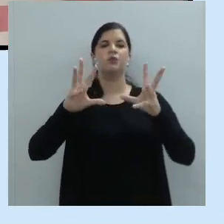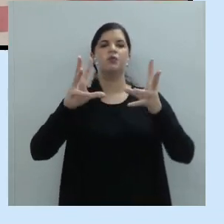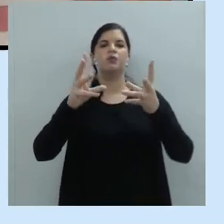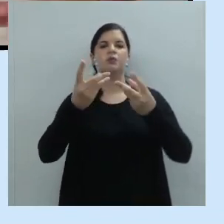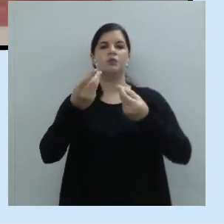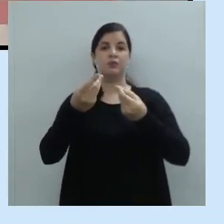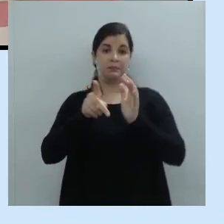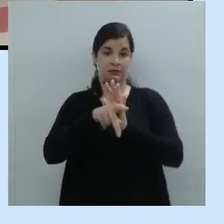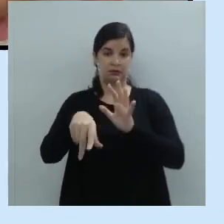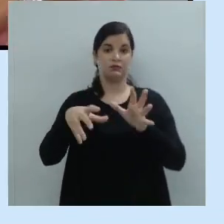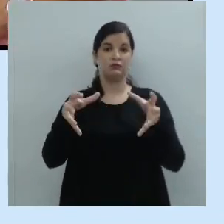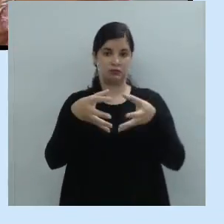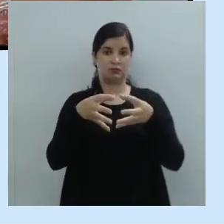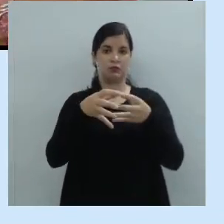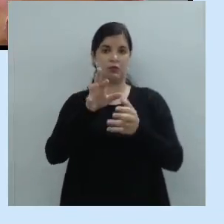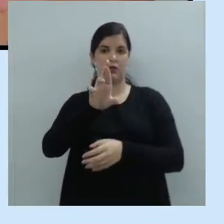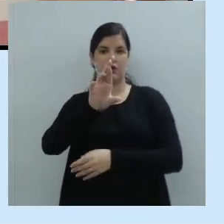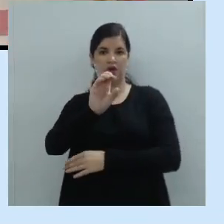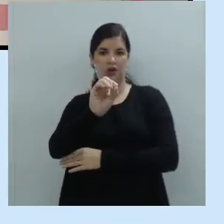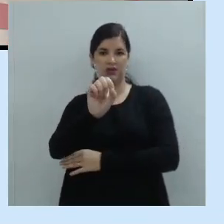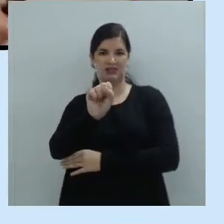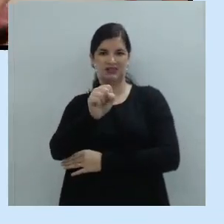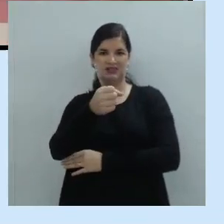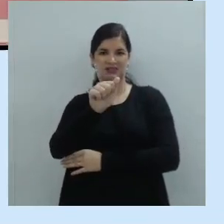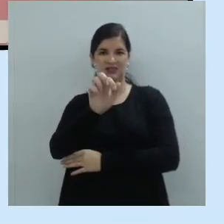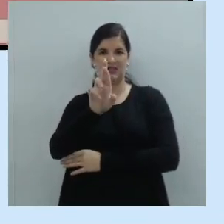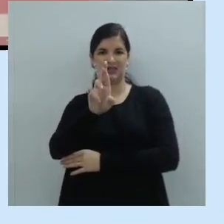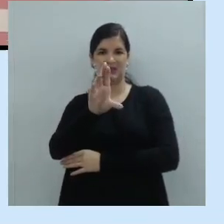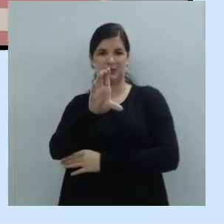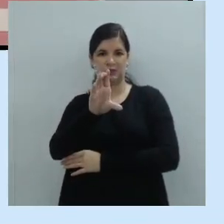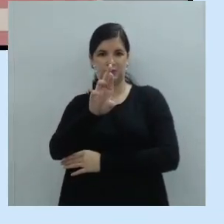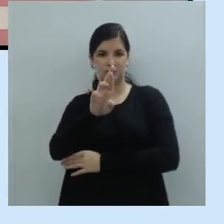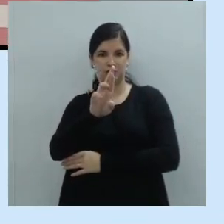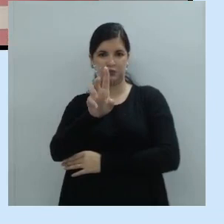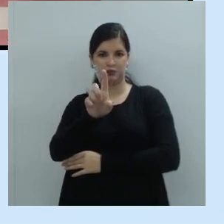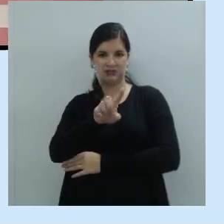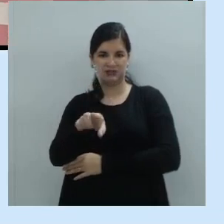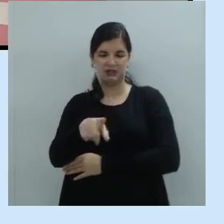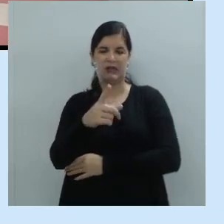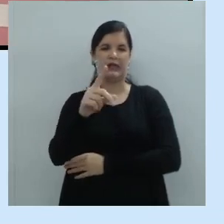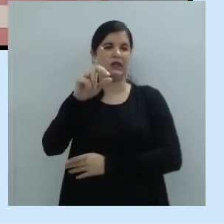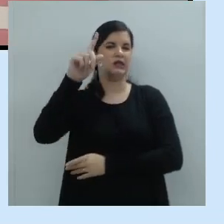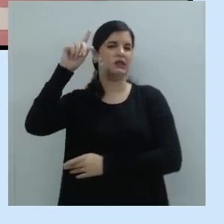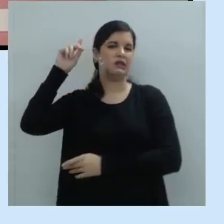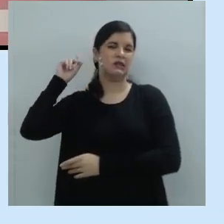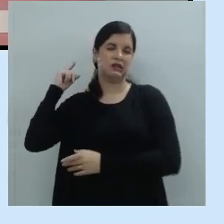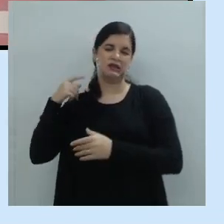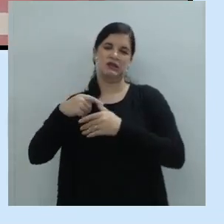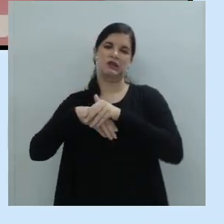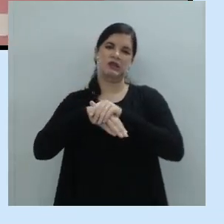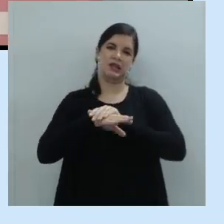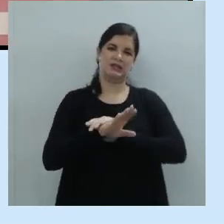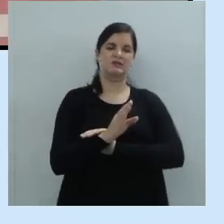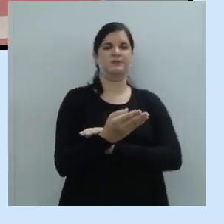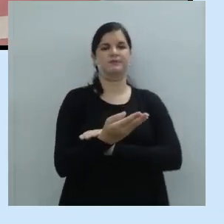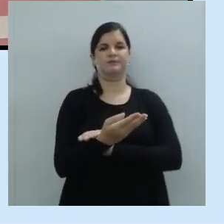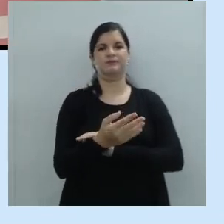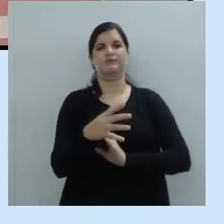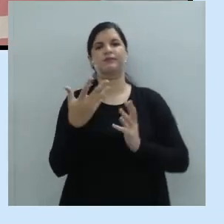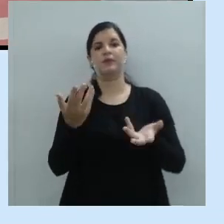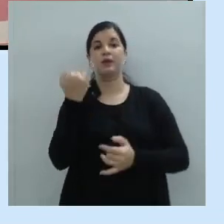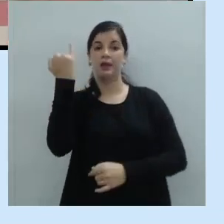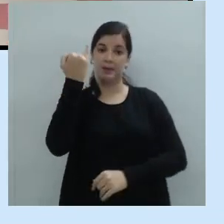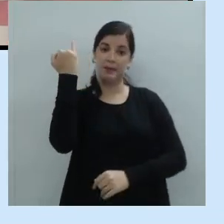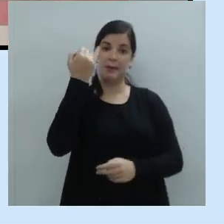Rosa Cruz, se colocam, se declaram herdeiras de antigas tradições. Então é